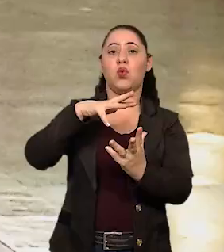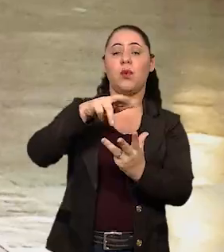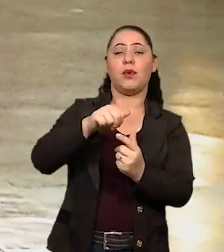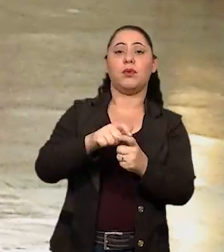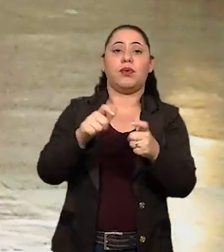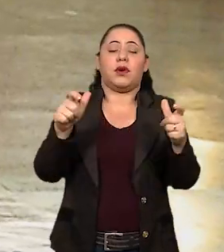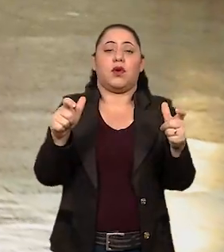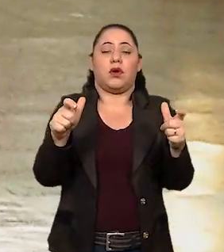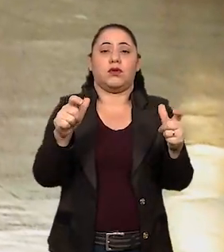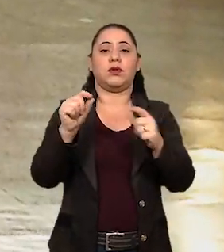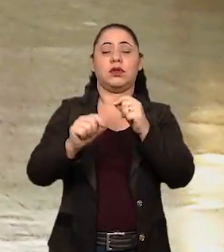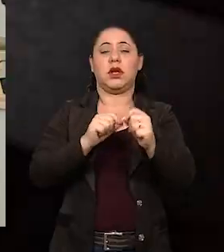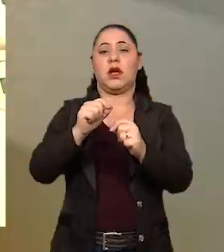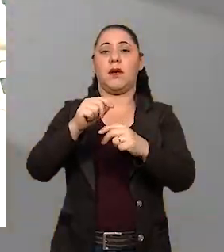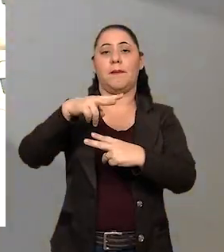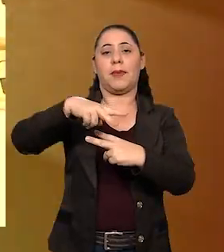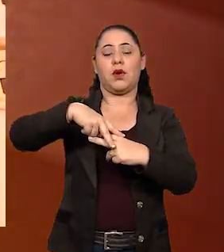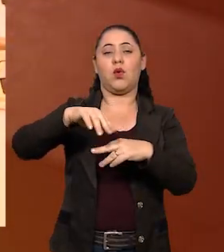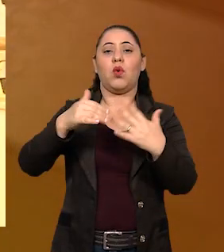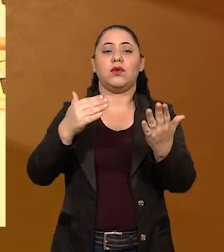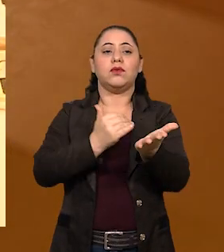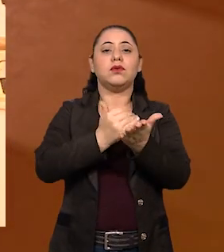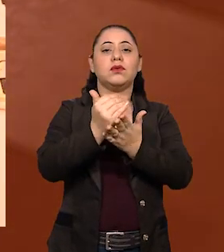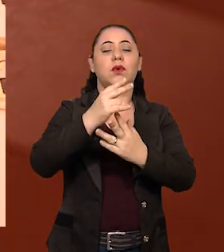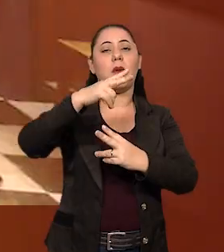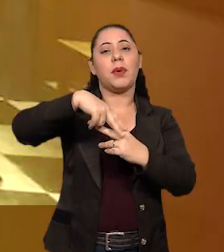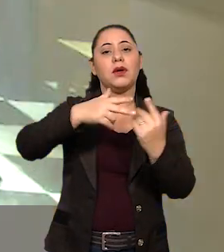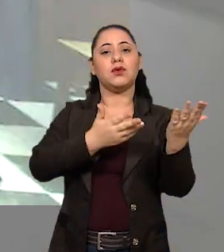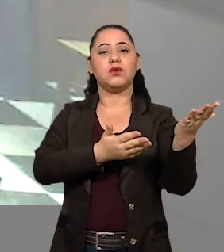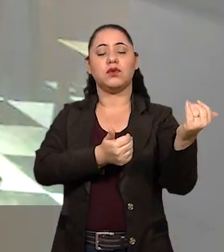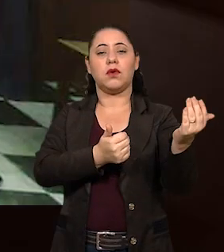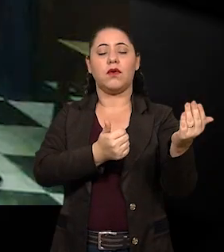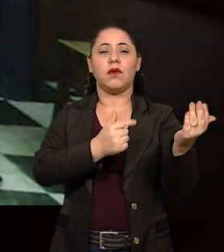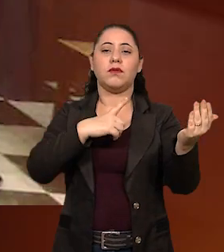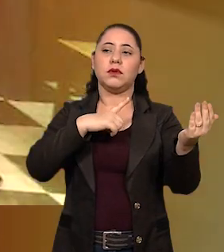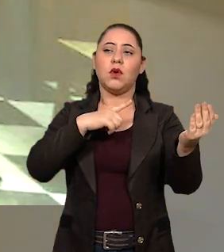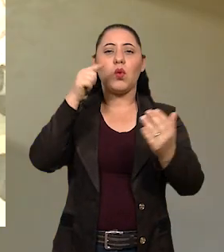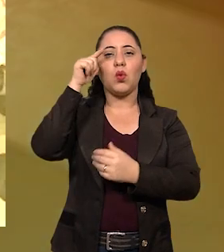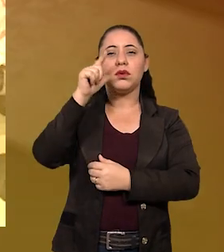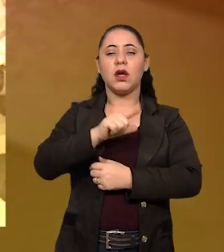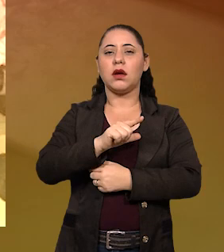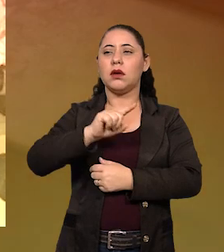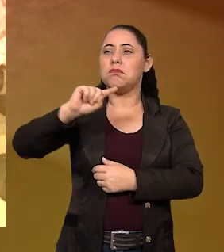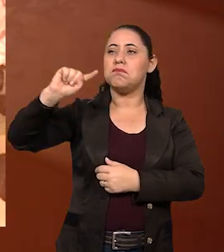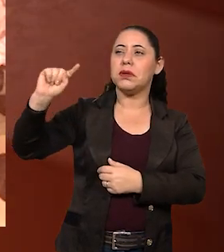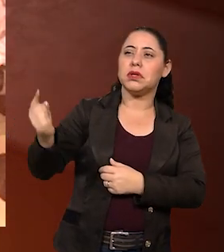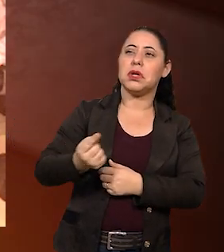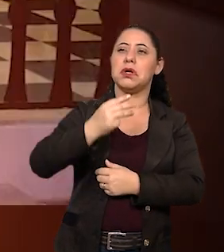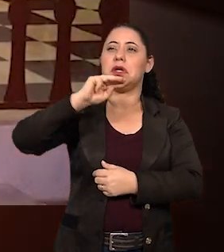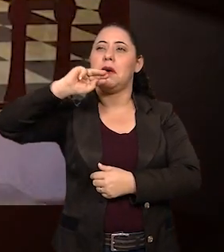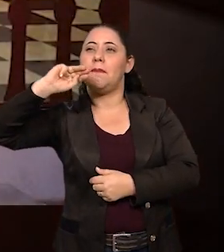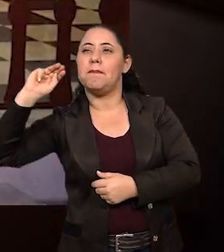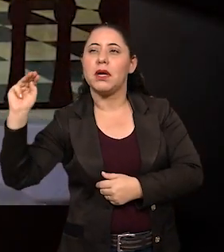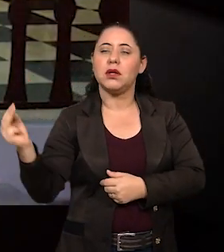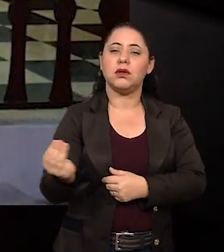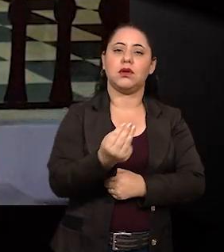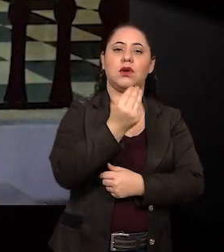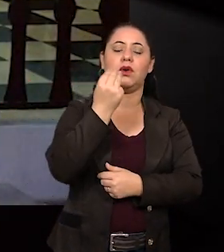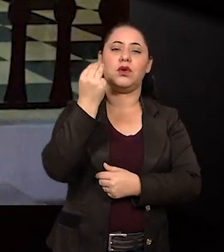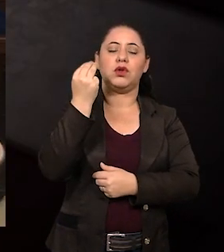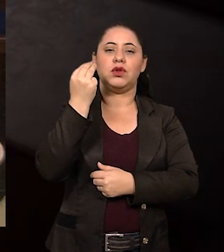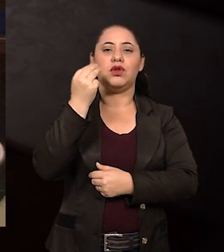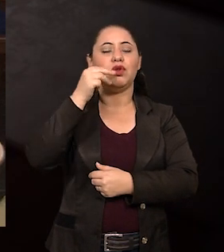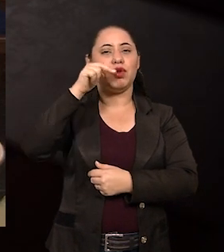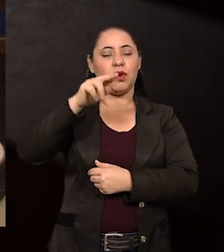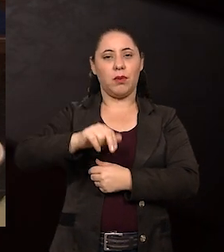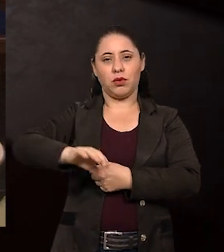E quando você entra, quando você inicia na Ordem Demolei, você ganha milhares, milhões de irmãos e